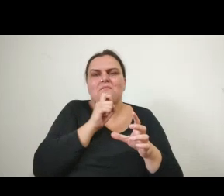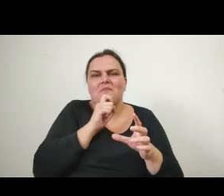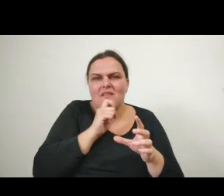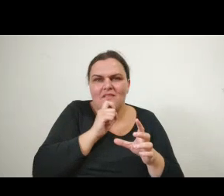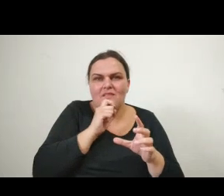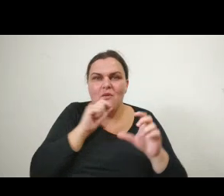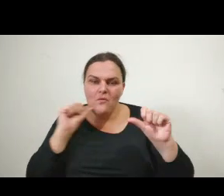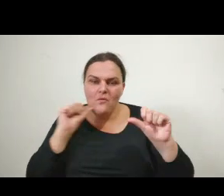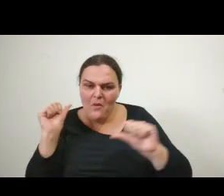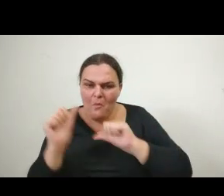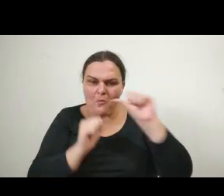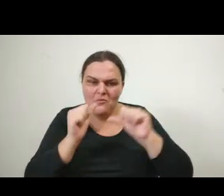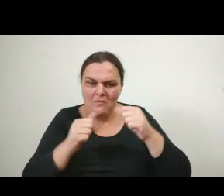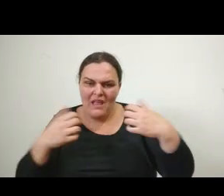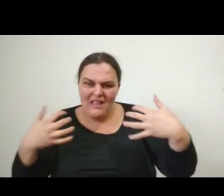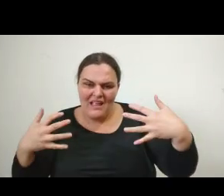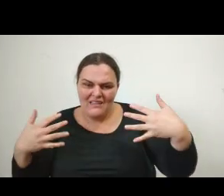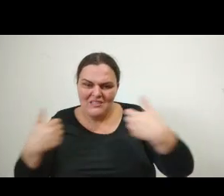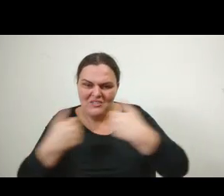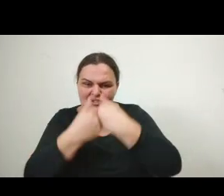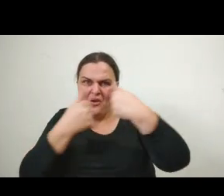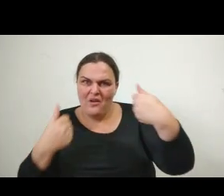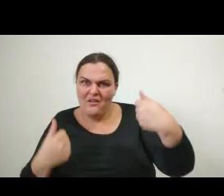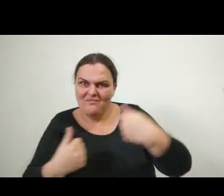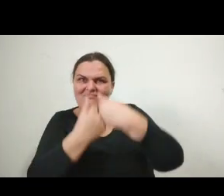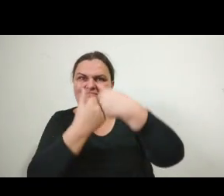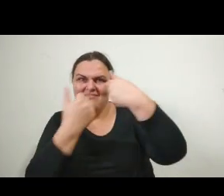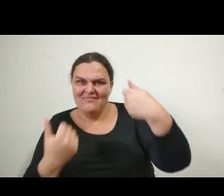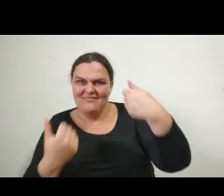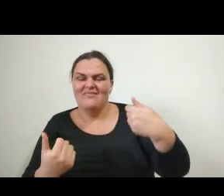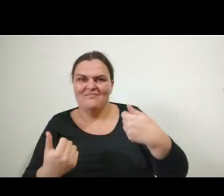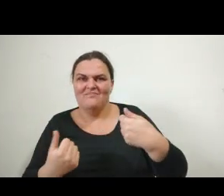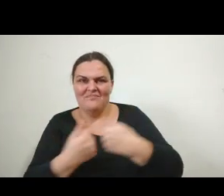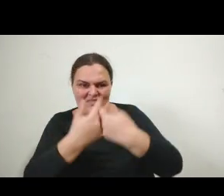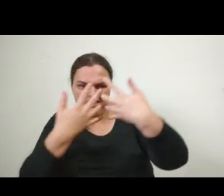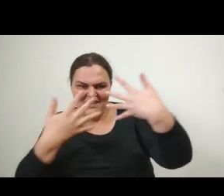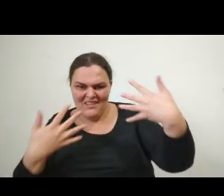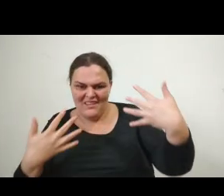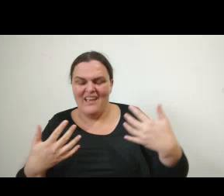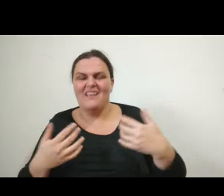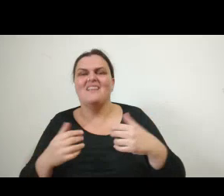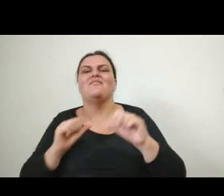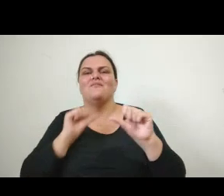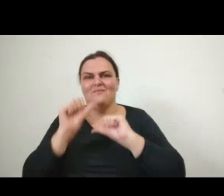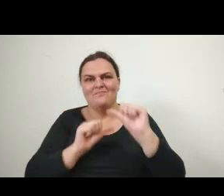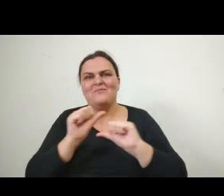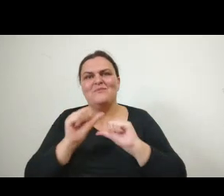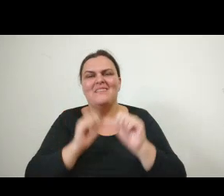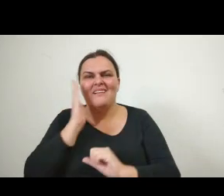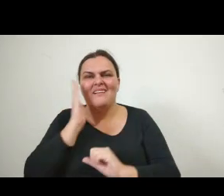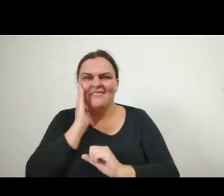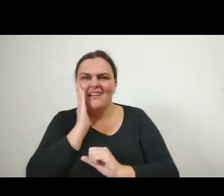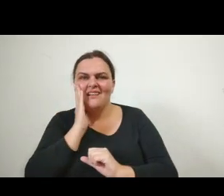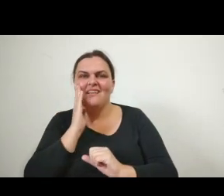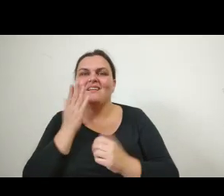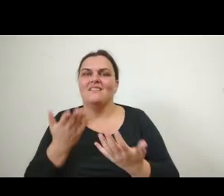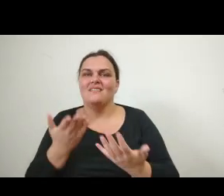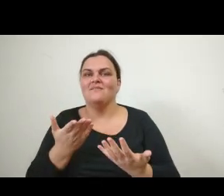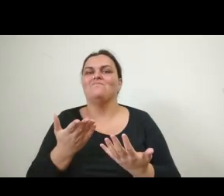Então, né, especialistas na área de meteorologia, climatologia, né, já vem apontando